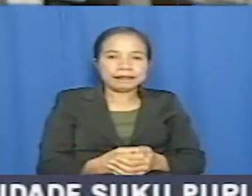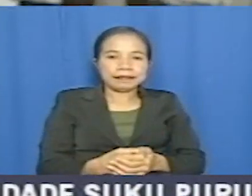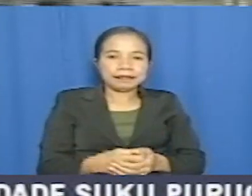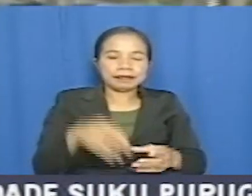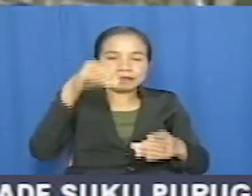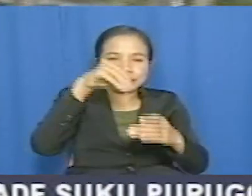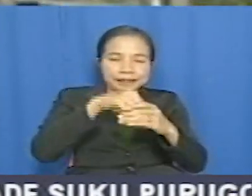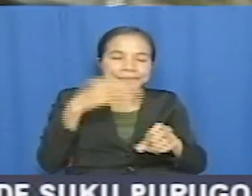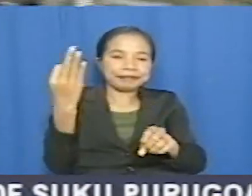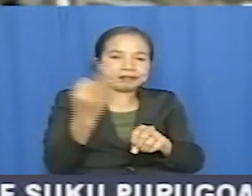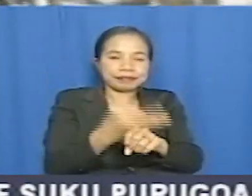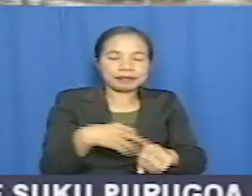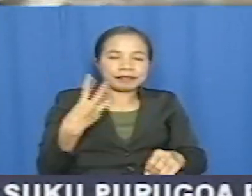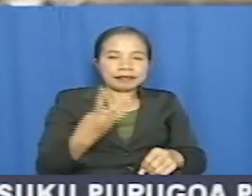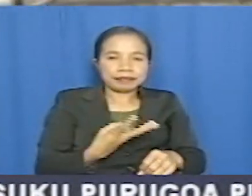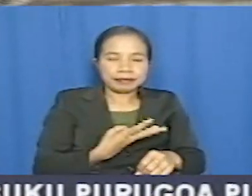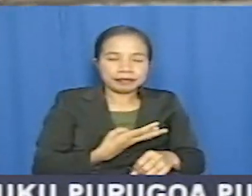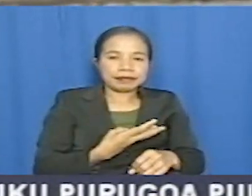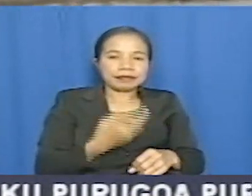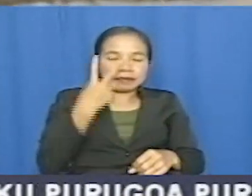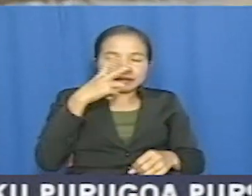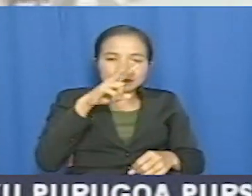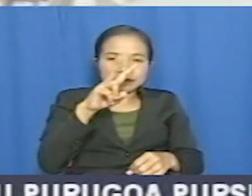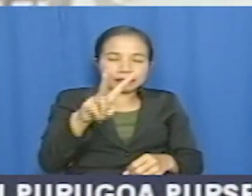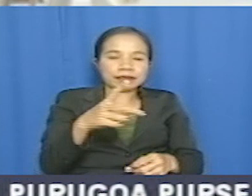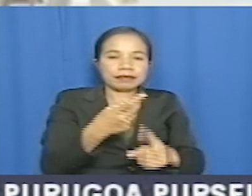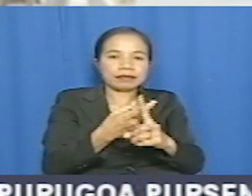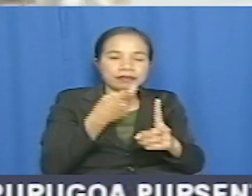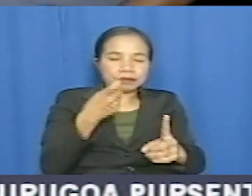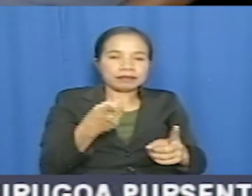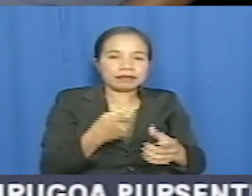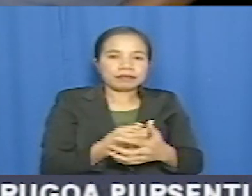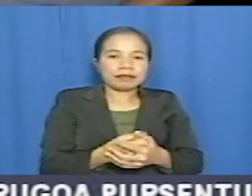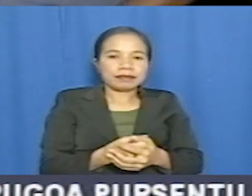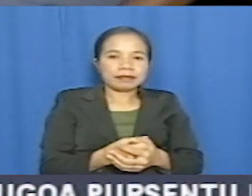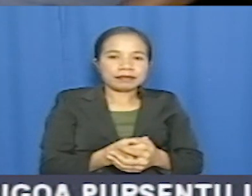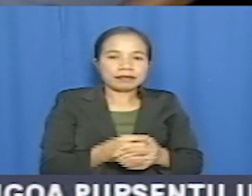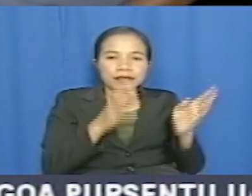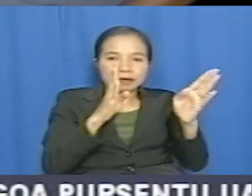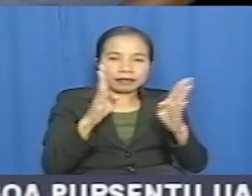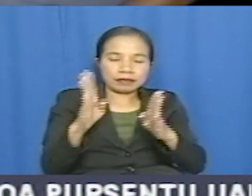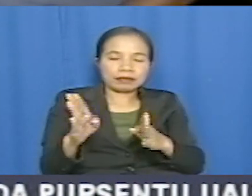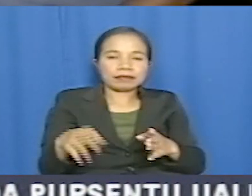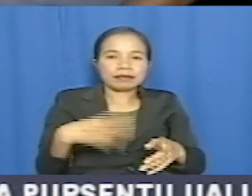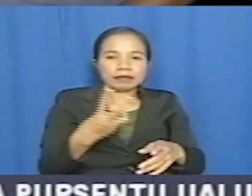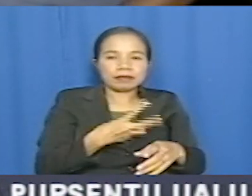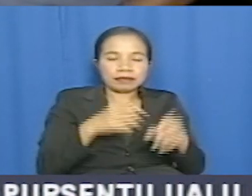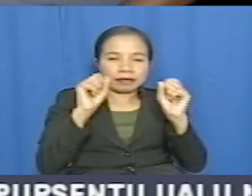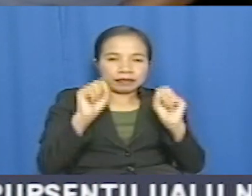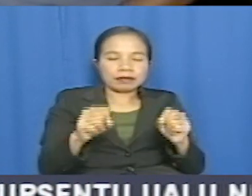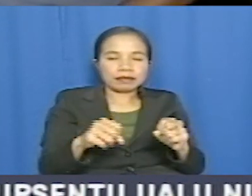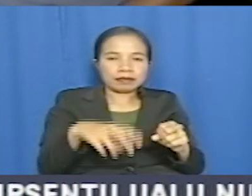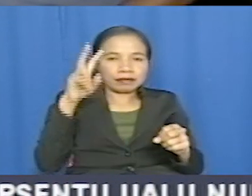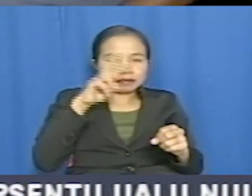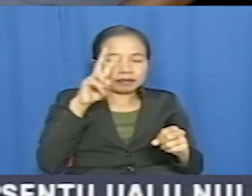hatama dokumentus ne maita ita halo avaliações. E husi avaliações né iha processo ida ita bolu validação no